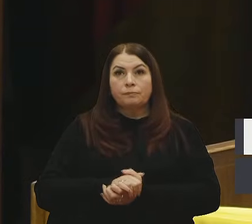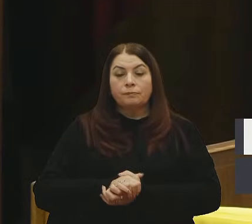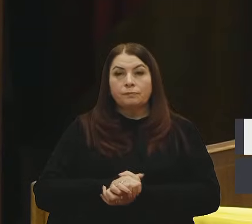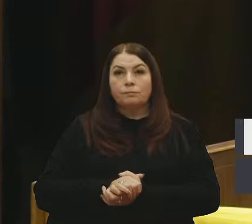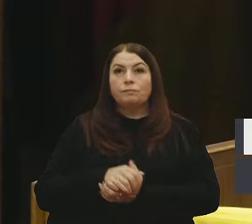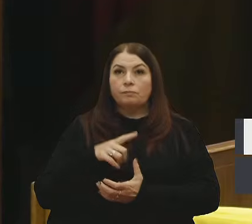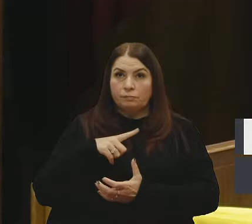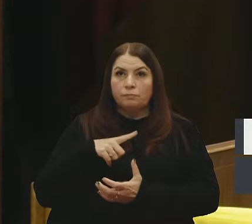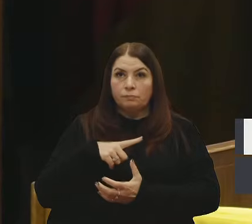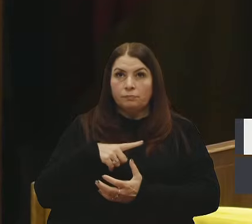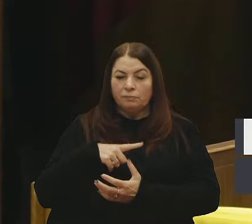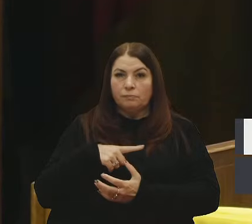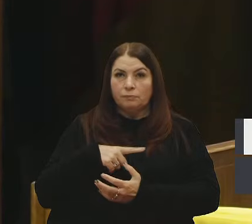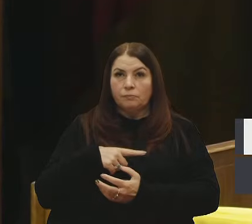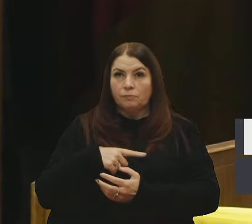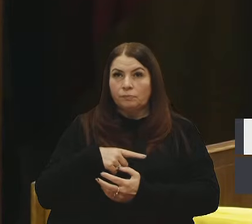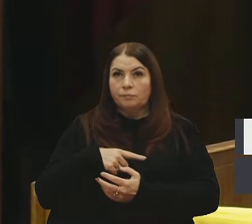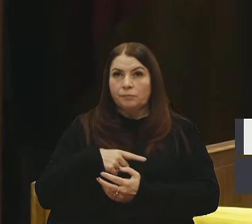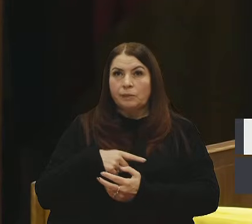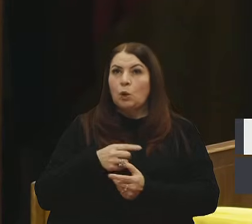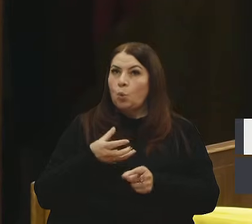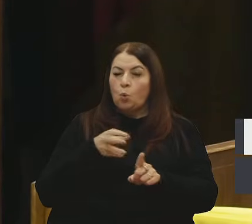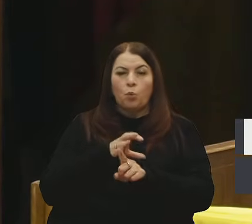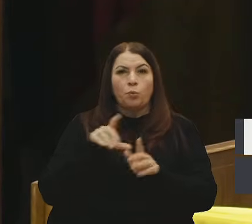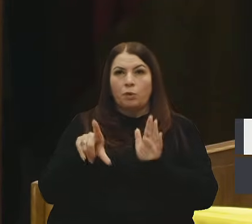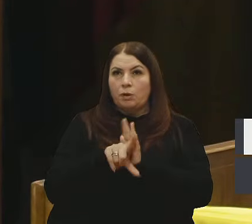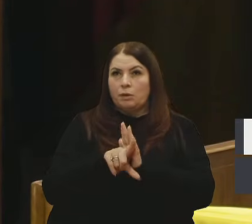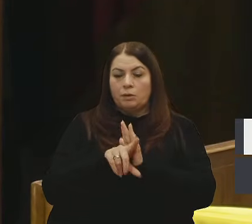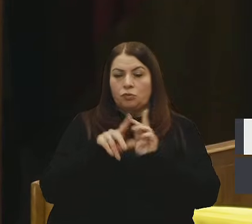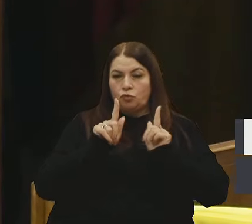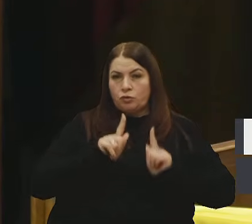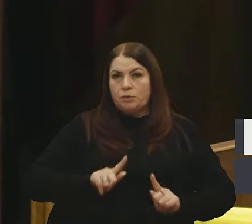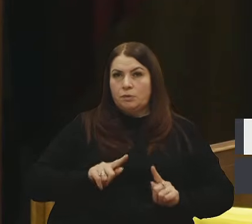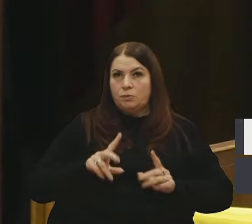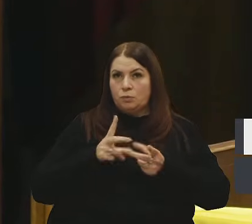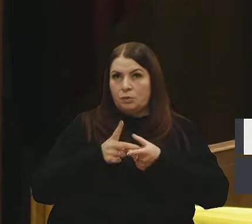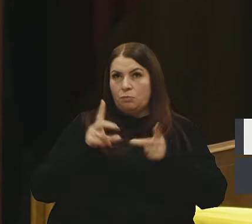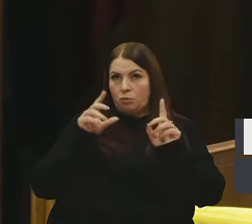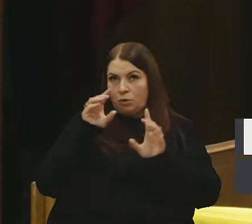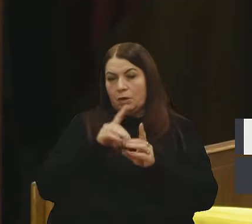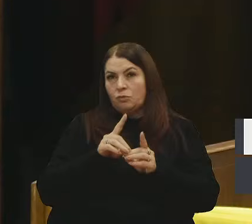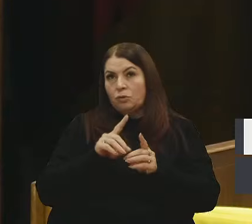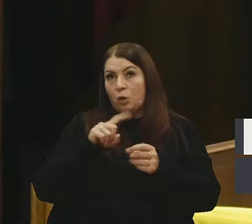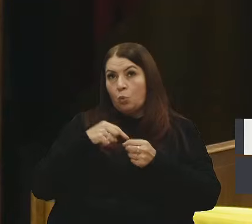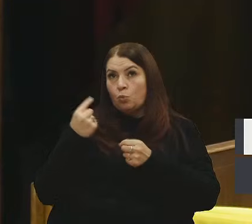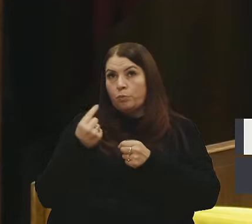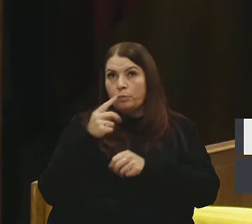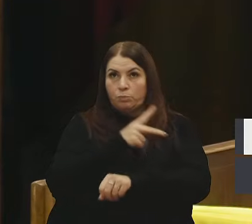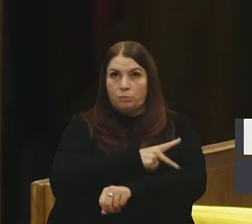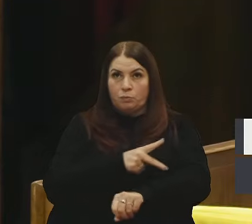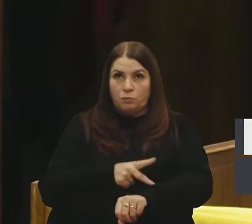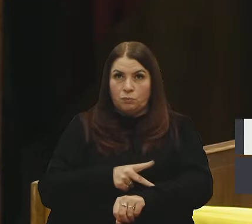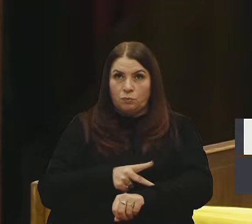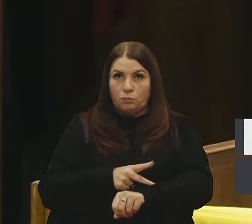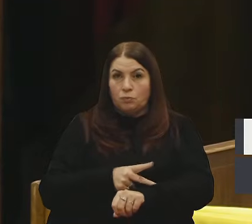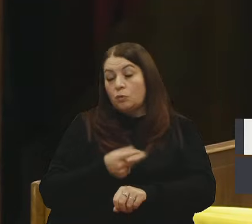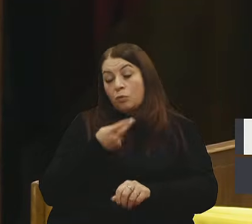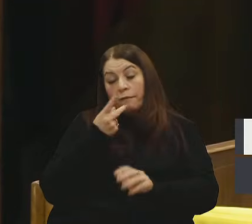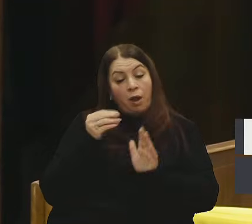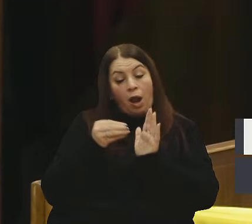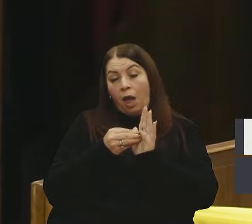eles estão infringindo a lei da gestão democrática e a autonomia pedagógica. Só não está